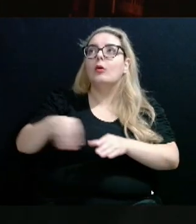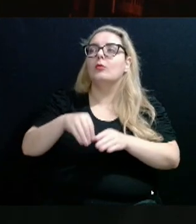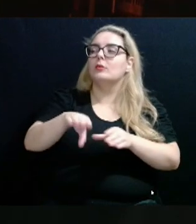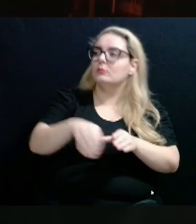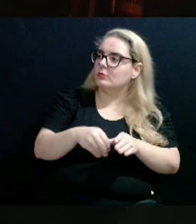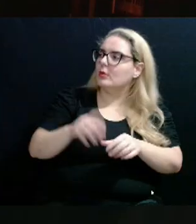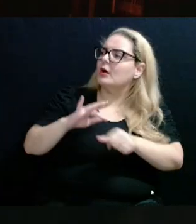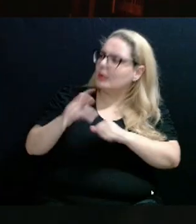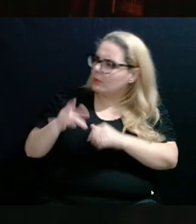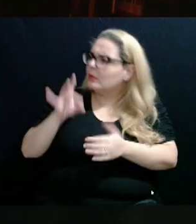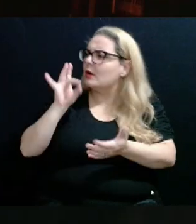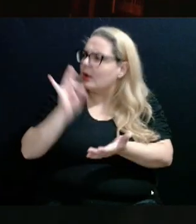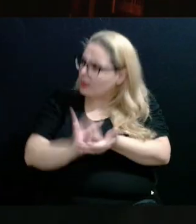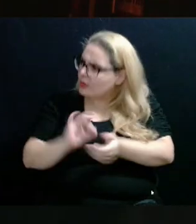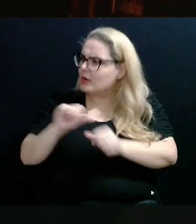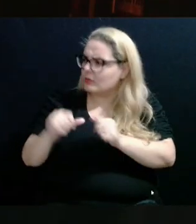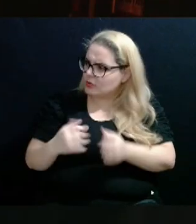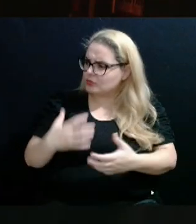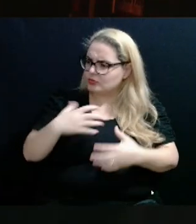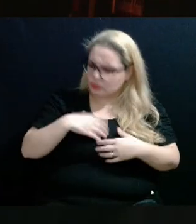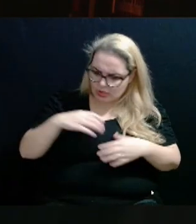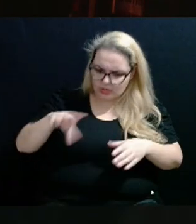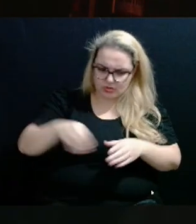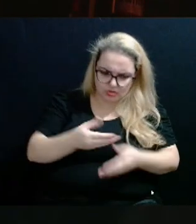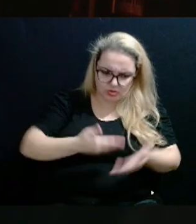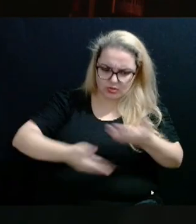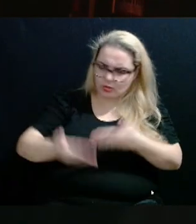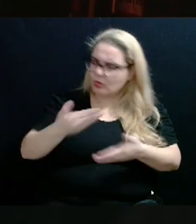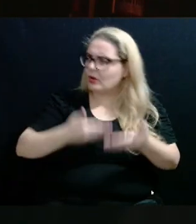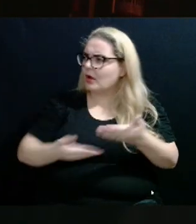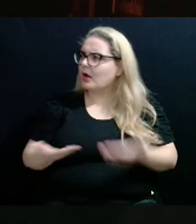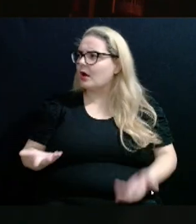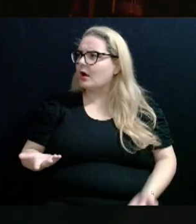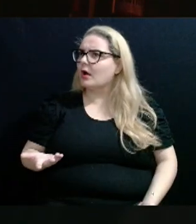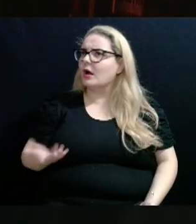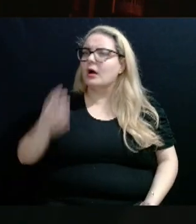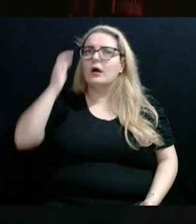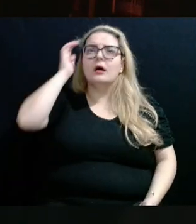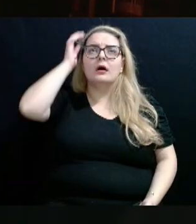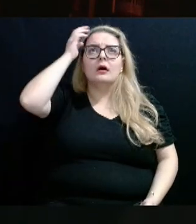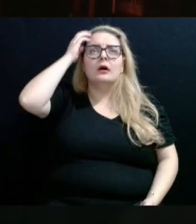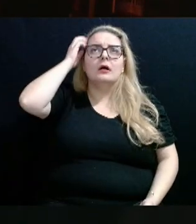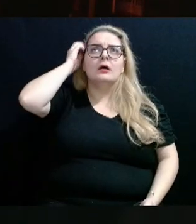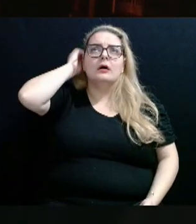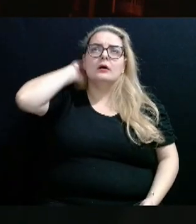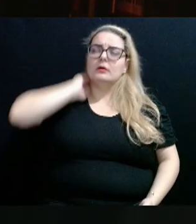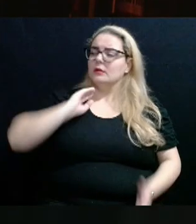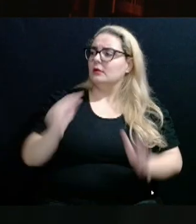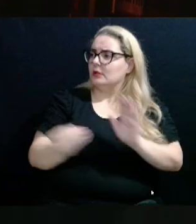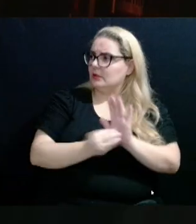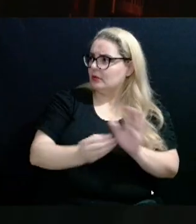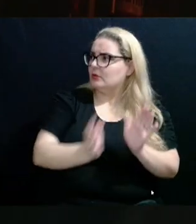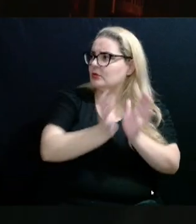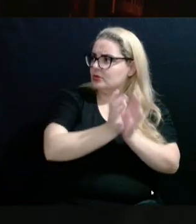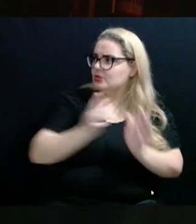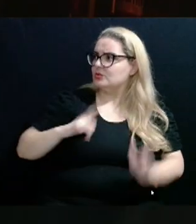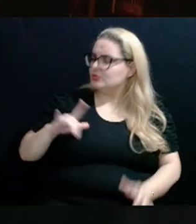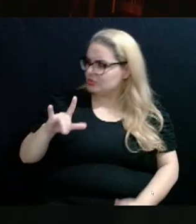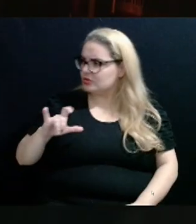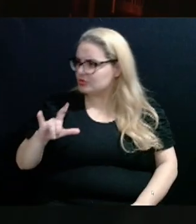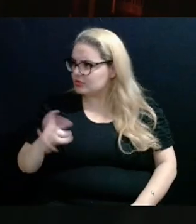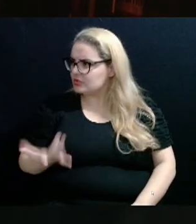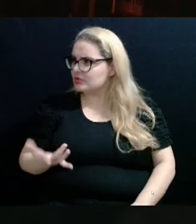colecionar, de trocar? Quando você, da última Copa, tinha lá Instagram, já Facebook, né? Como que